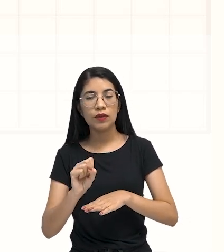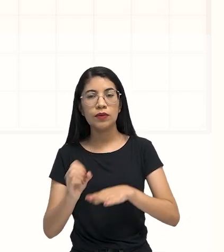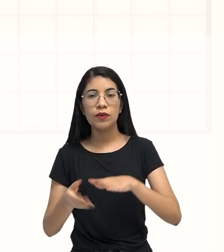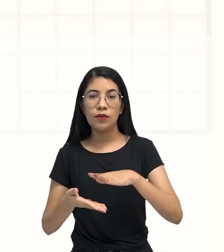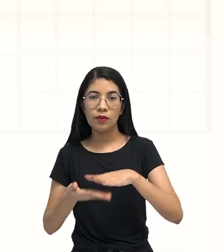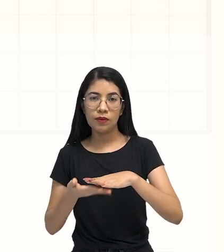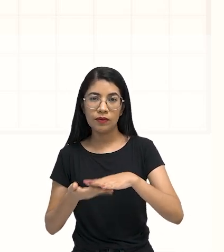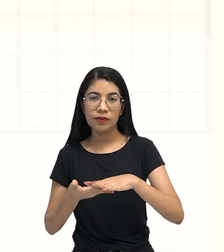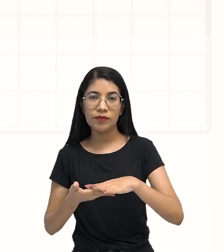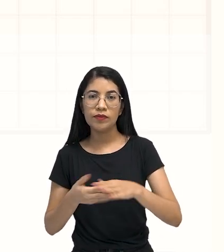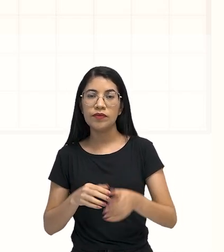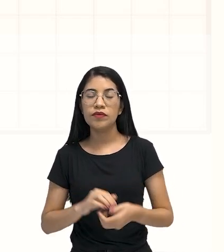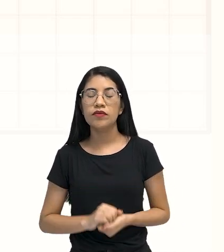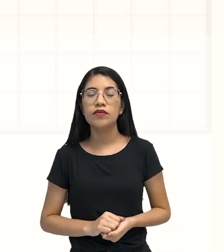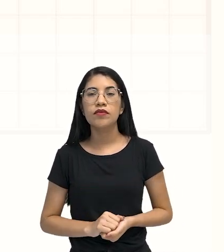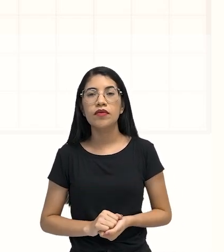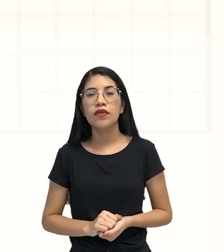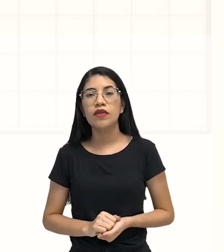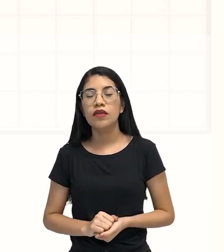Beleza.